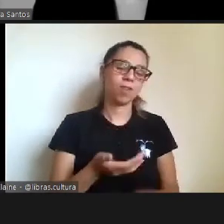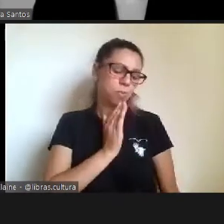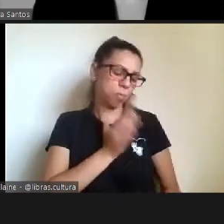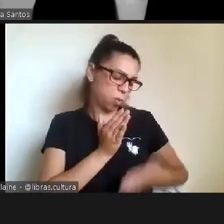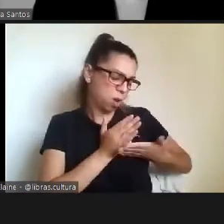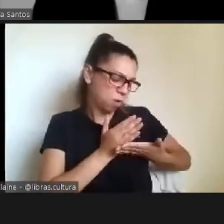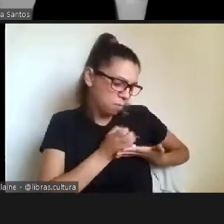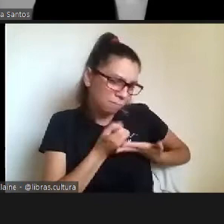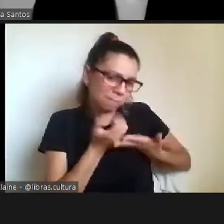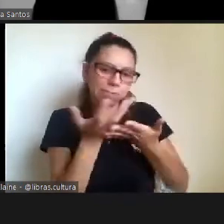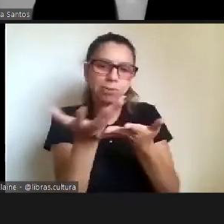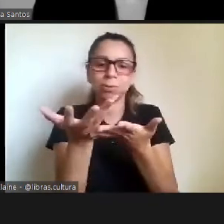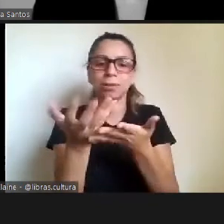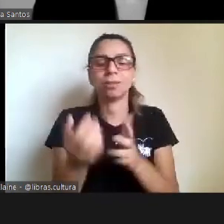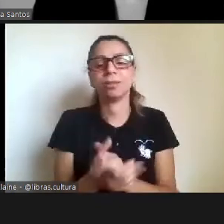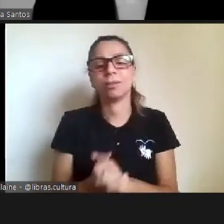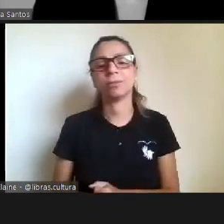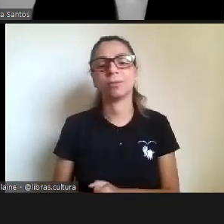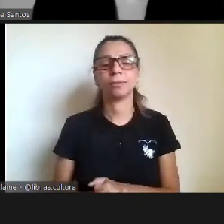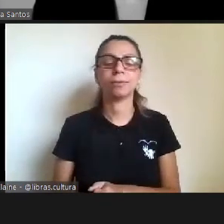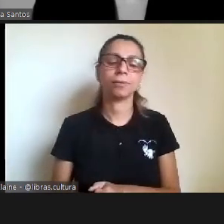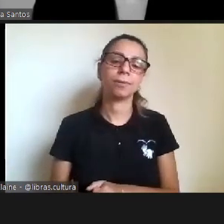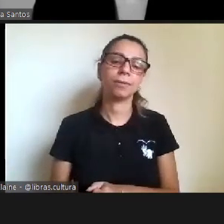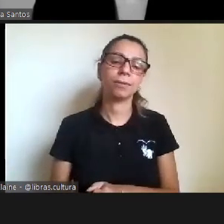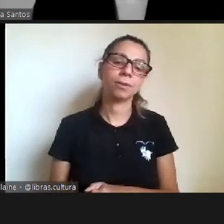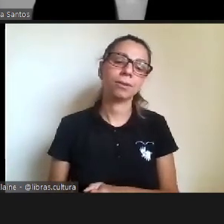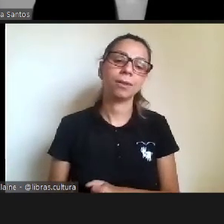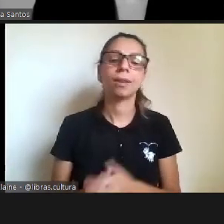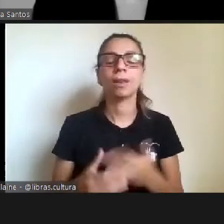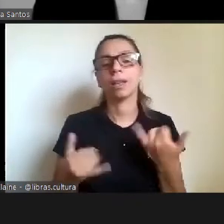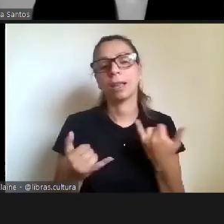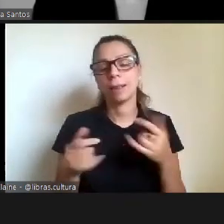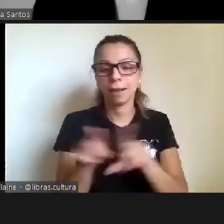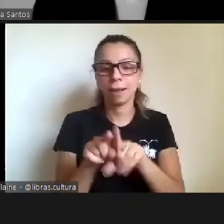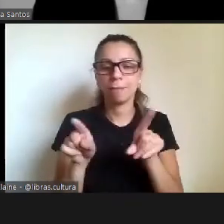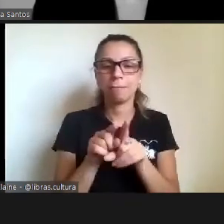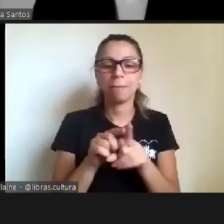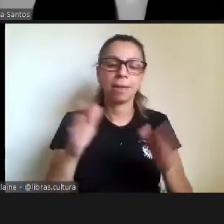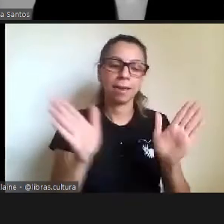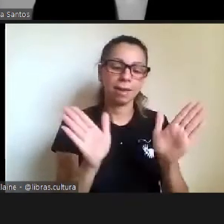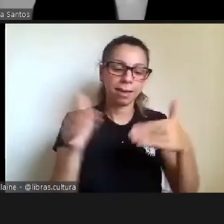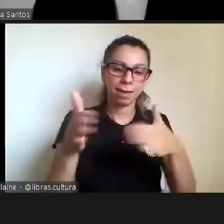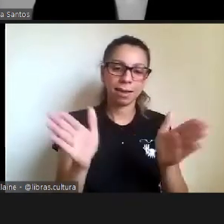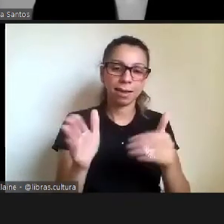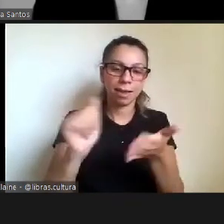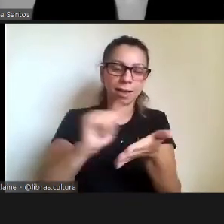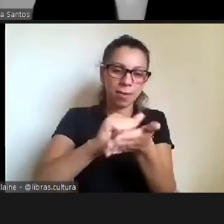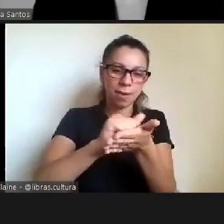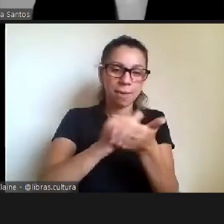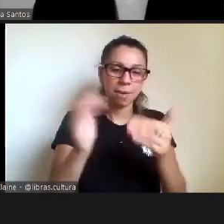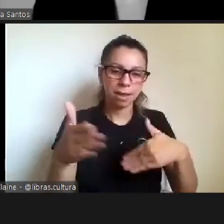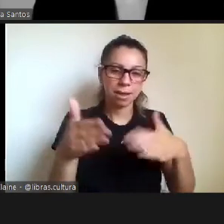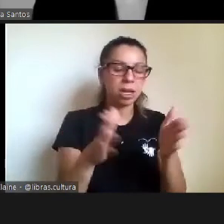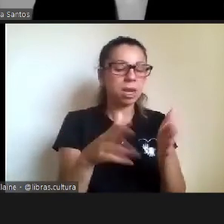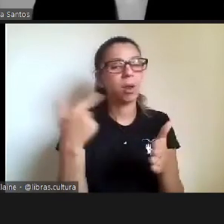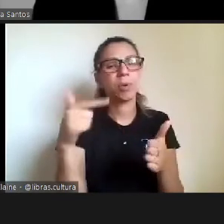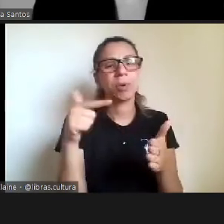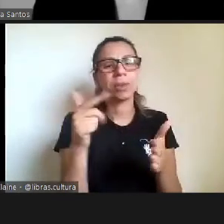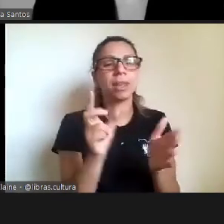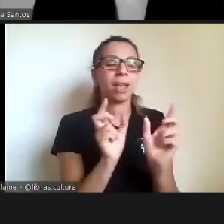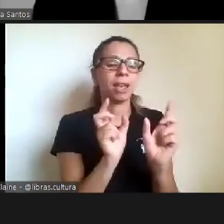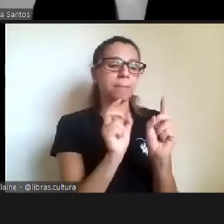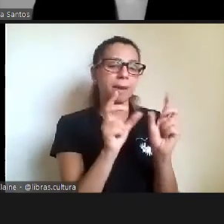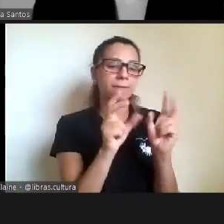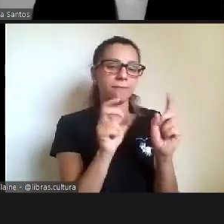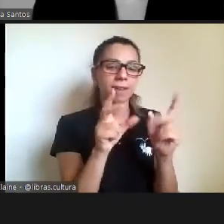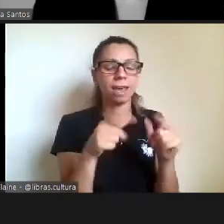Eu fiz algumas produções, né? Eu reproduzi a caixinha do sabonete, porque não existia mais essa caixinha para vender. Essa, é outro